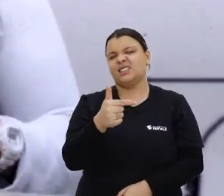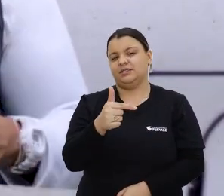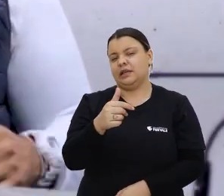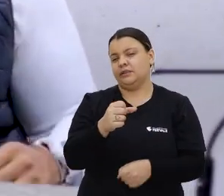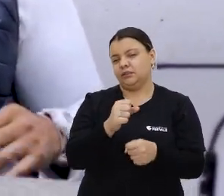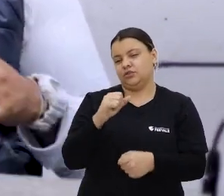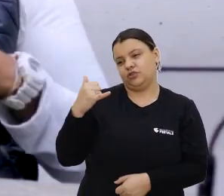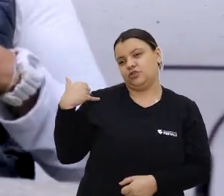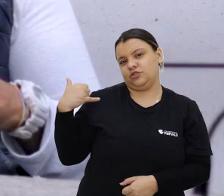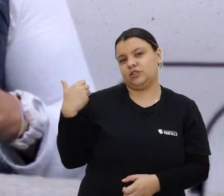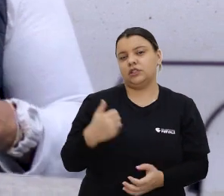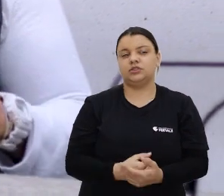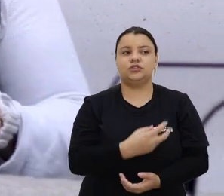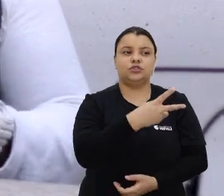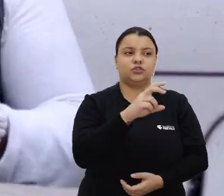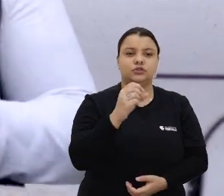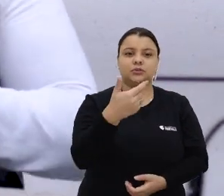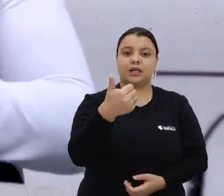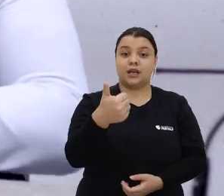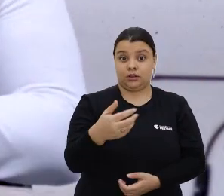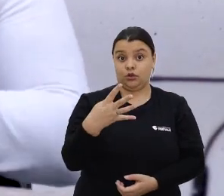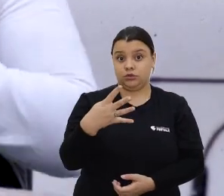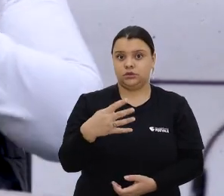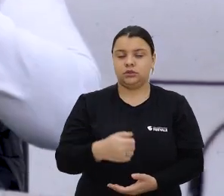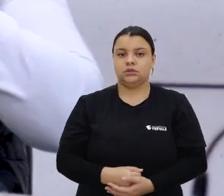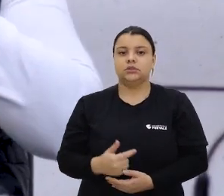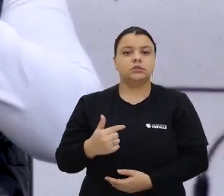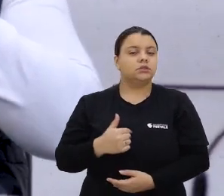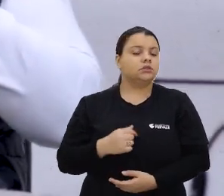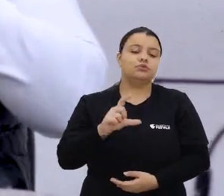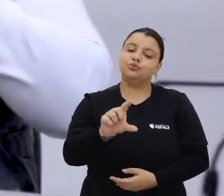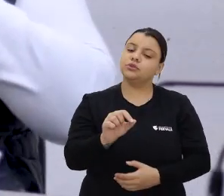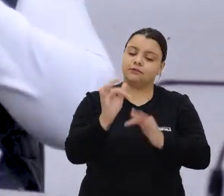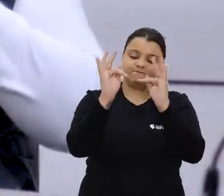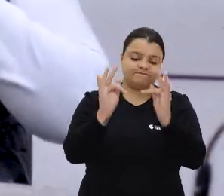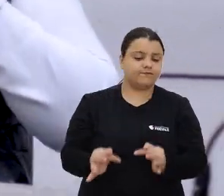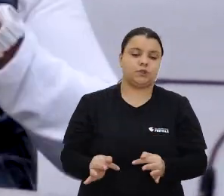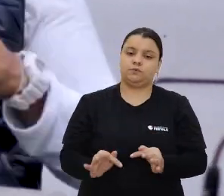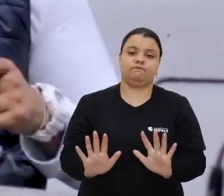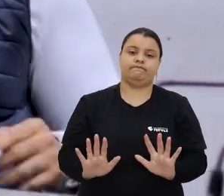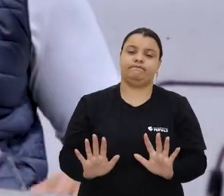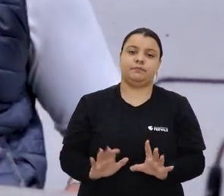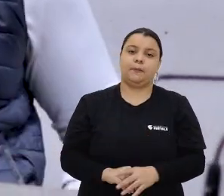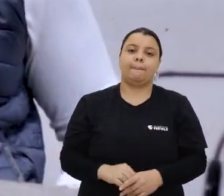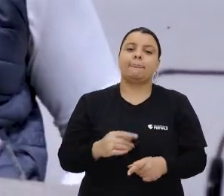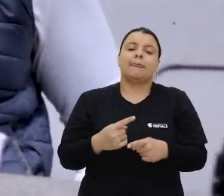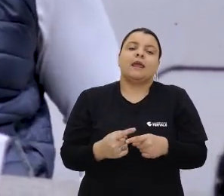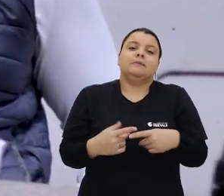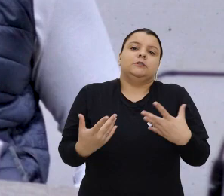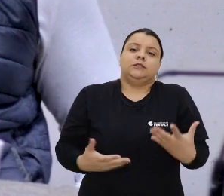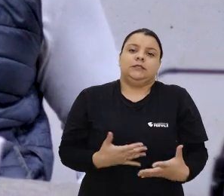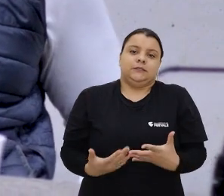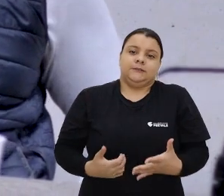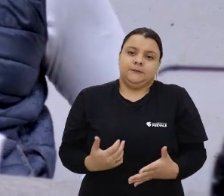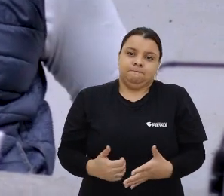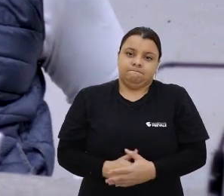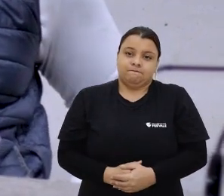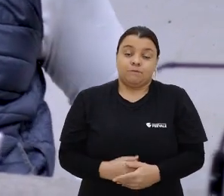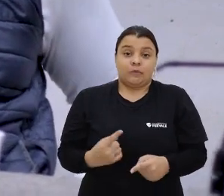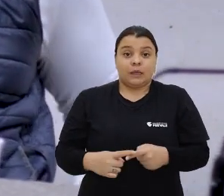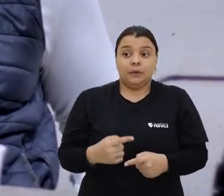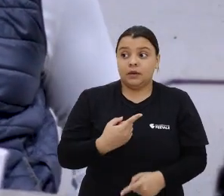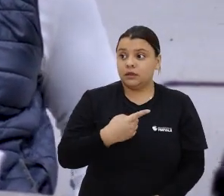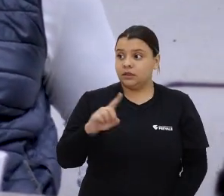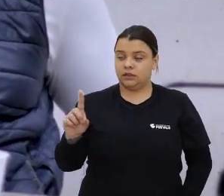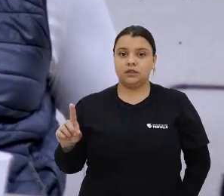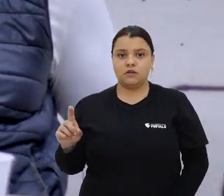em 2014, eu resolvi encerrar a minha carreira. Por quê? Porque quando eu vou para o